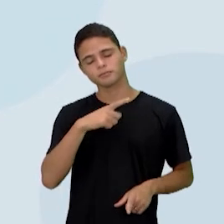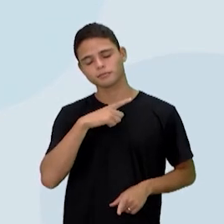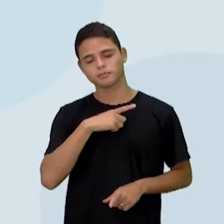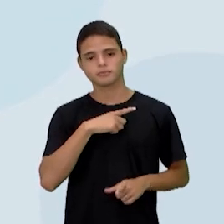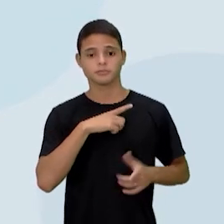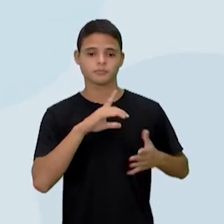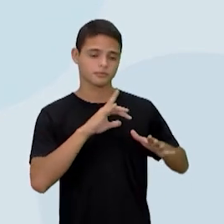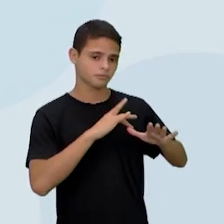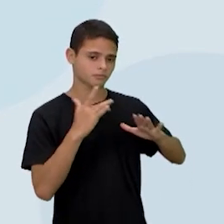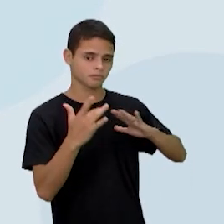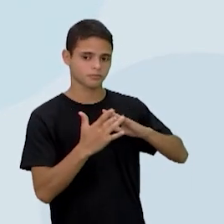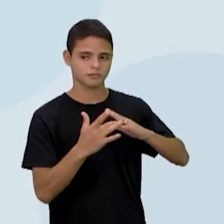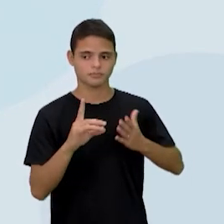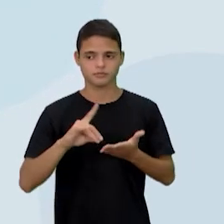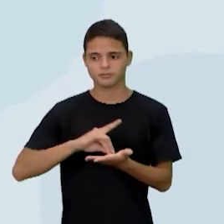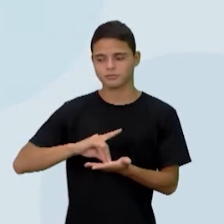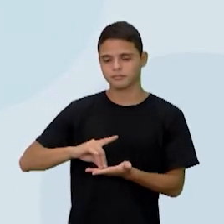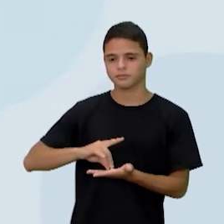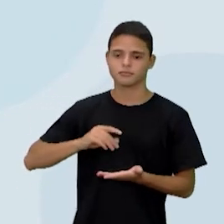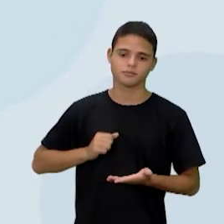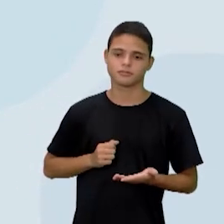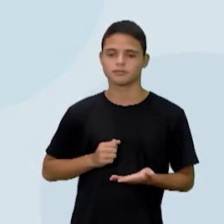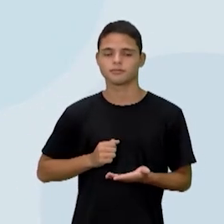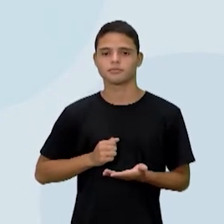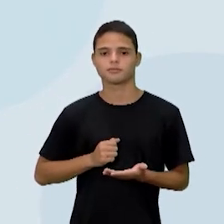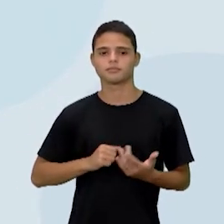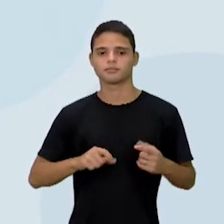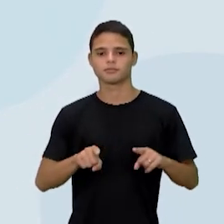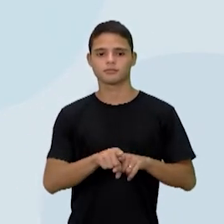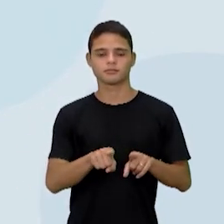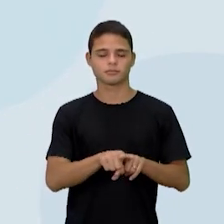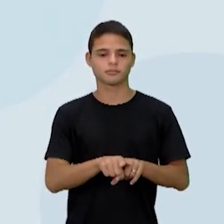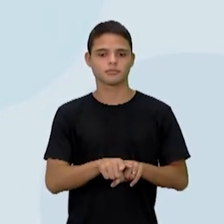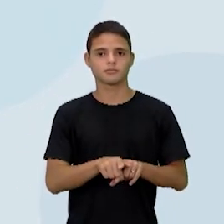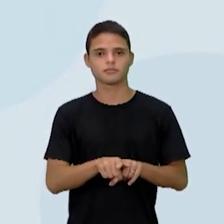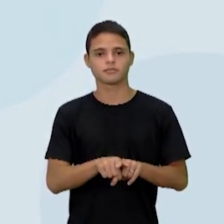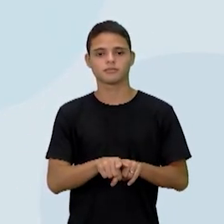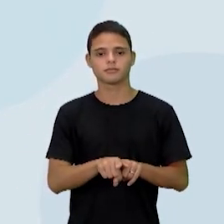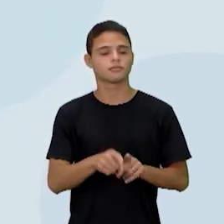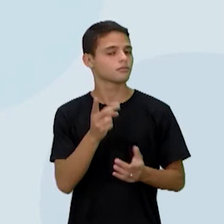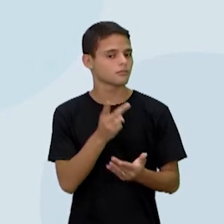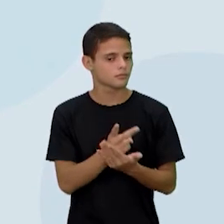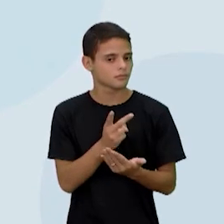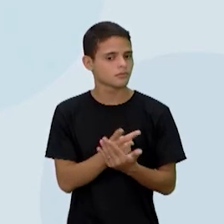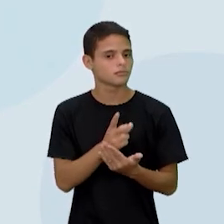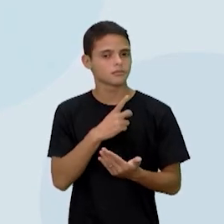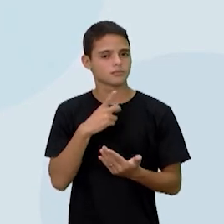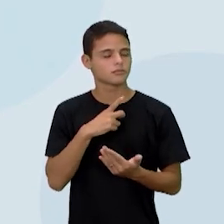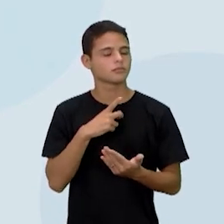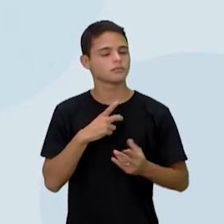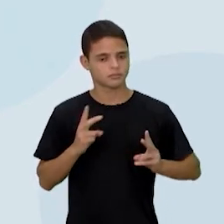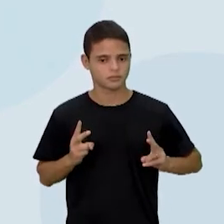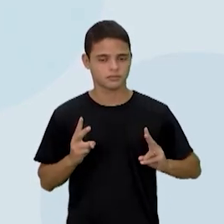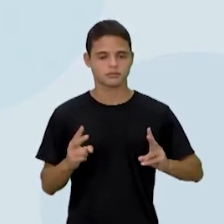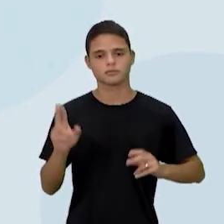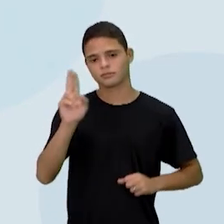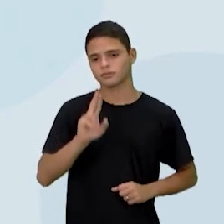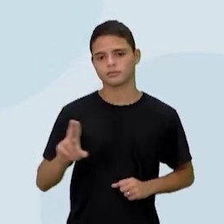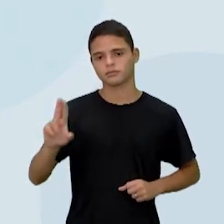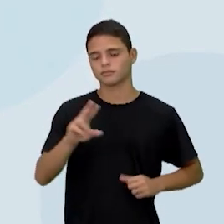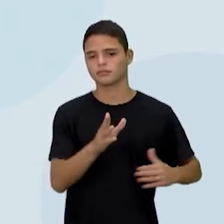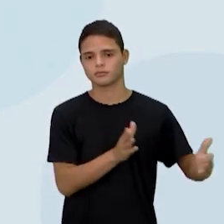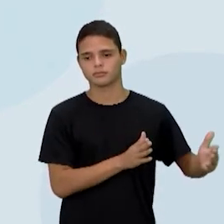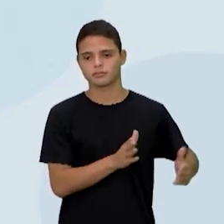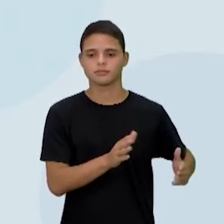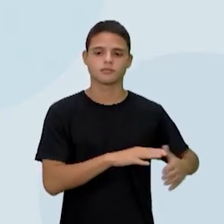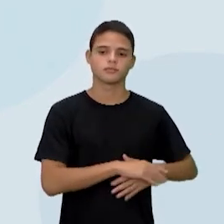e TV, nunca foi barato. As grandes marcas estão ali o tempo todo e vão continuar utilizando esse espaço. Mas